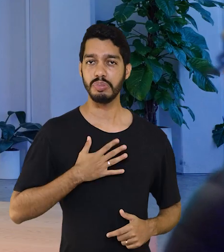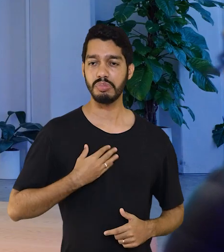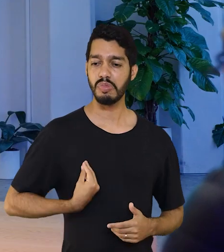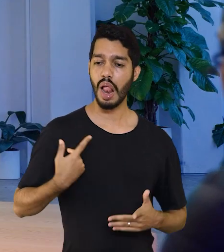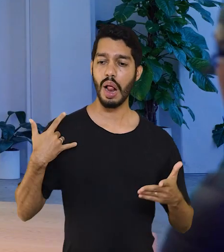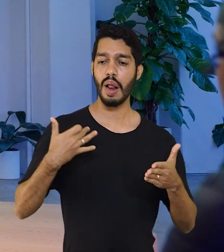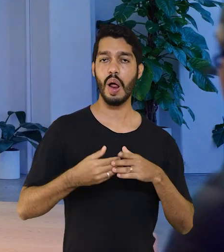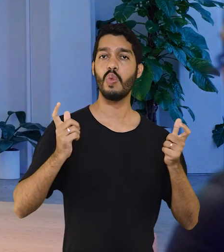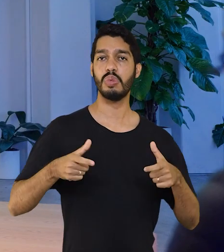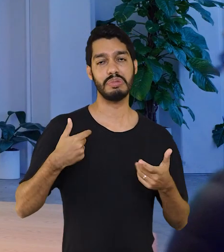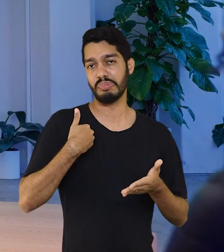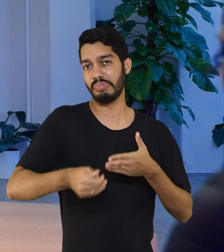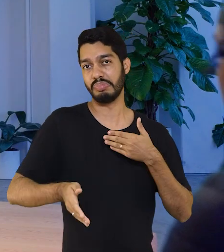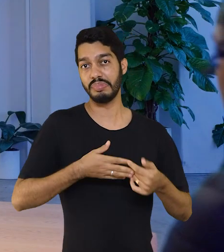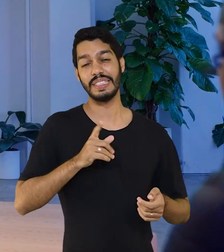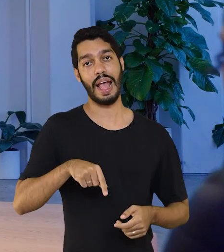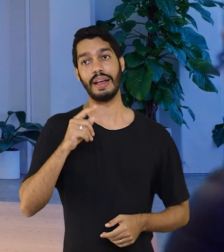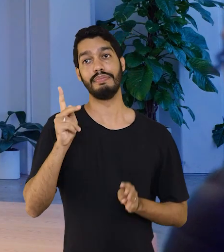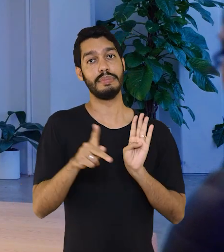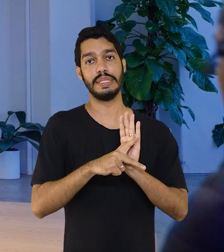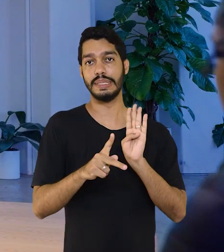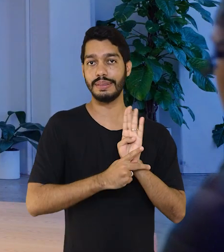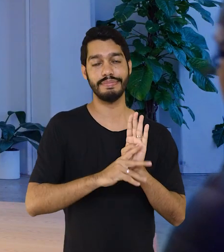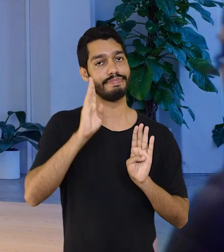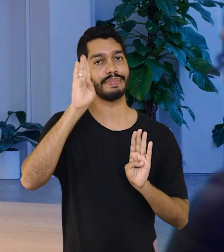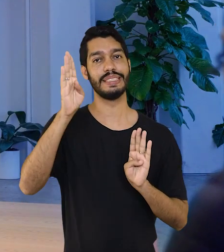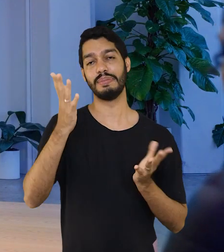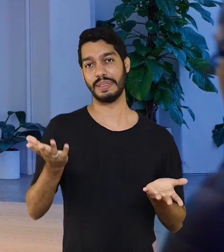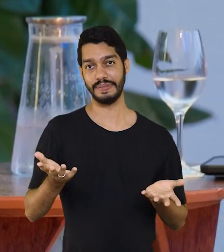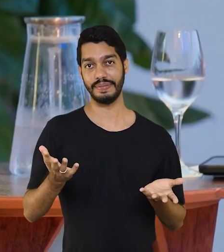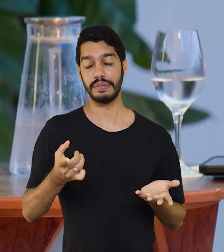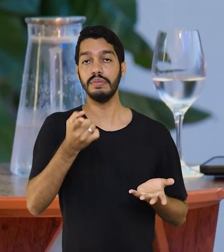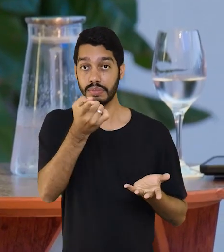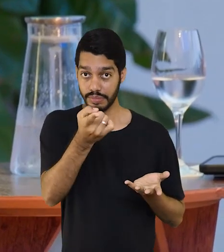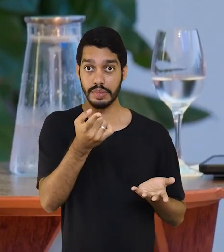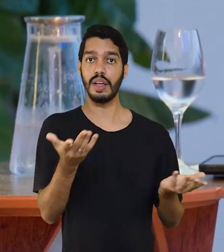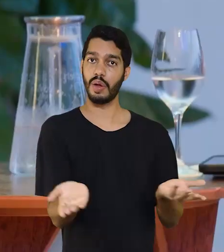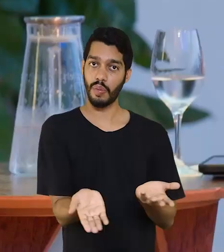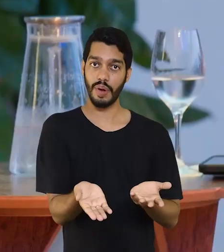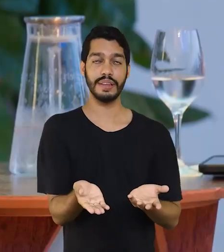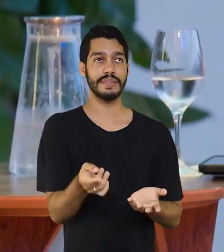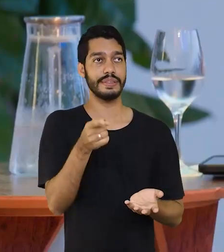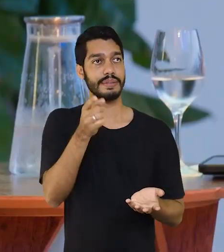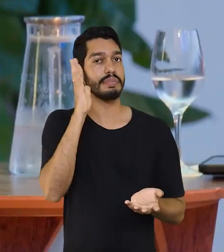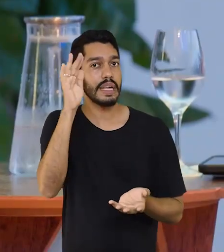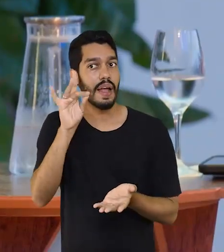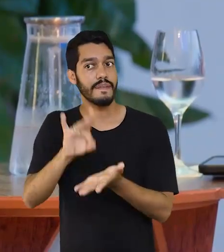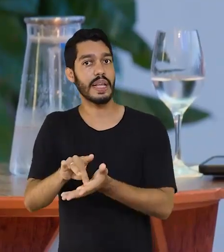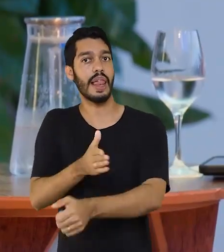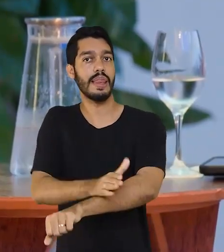está na sua jornada da vida, sabe? É uma coisa, é um pilar, é um valor, né? É um valor. E daí você desdobra